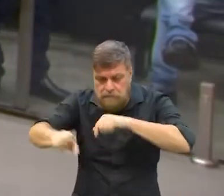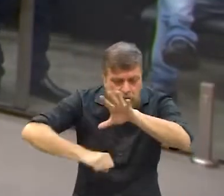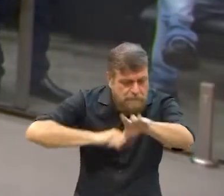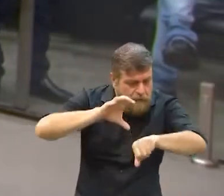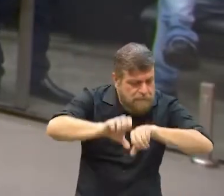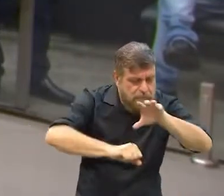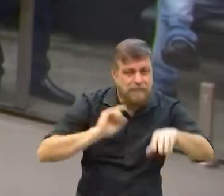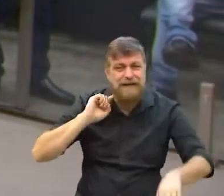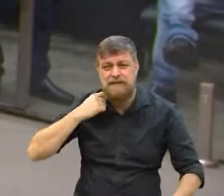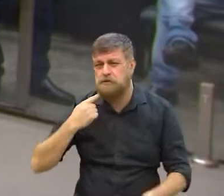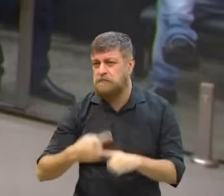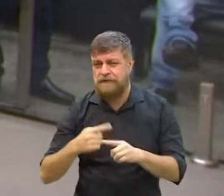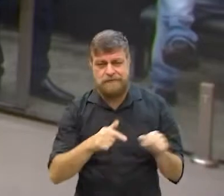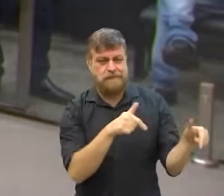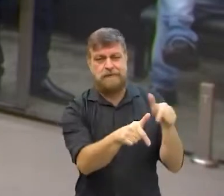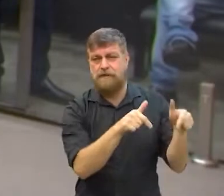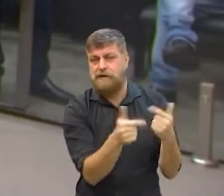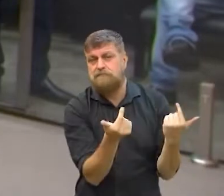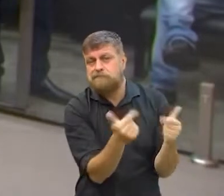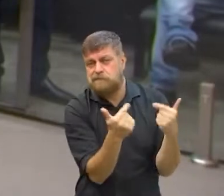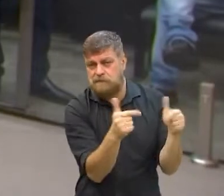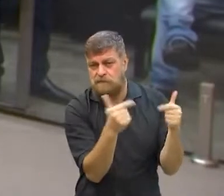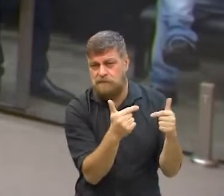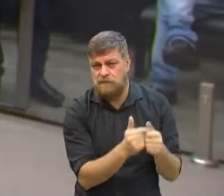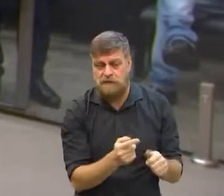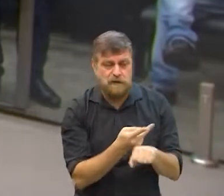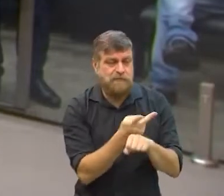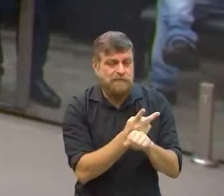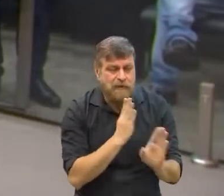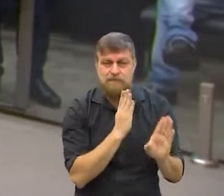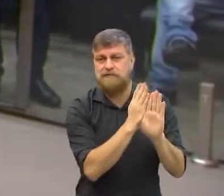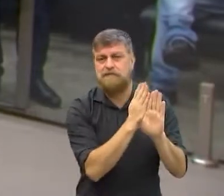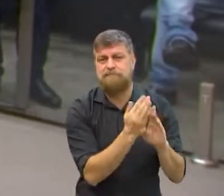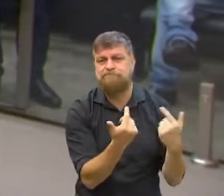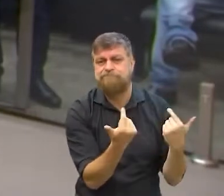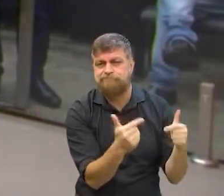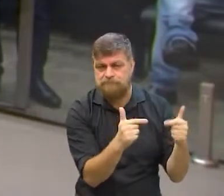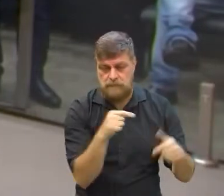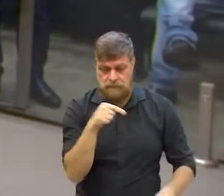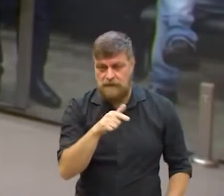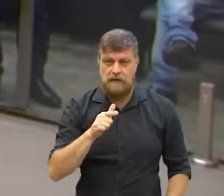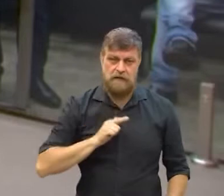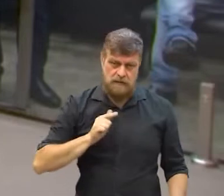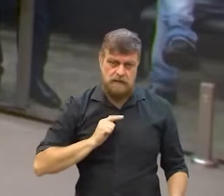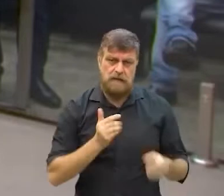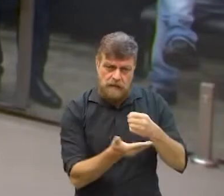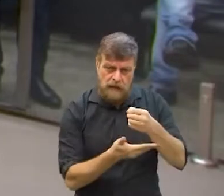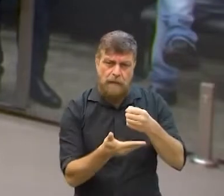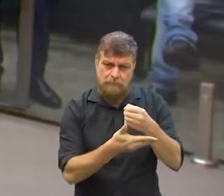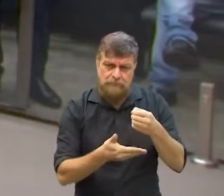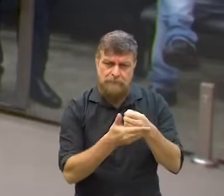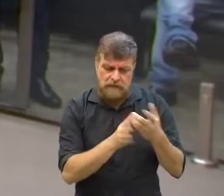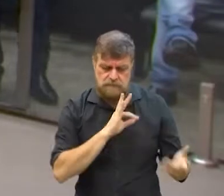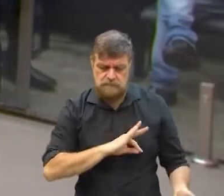inclusive por dificuldade de emprego, por dificuldade de uma outra colocação que garanta ali minimamente,